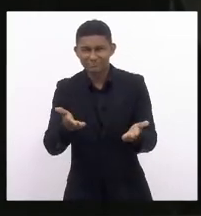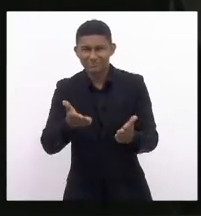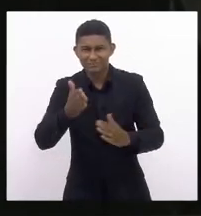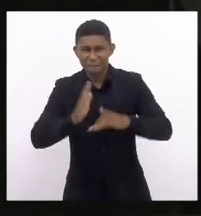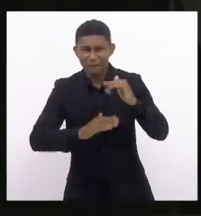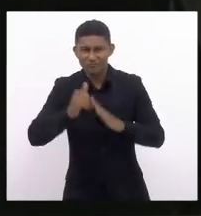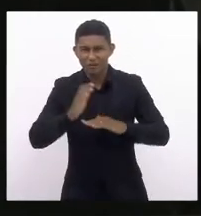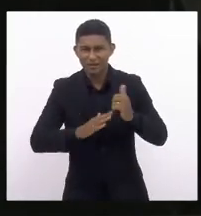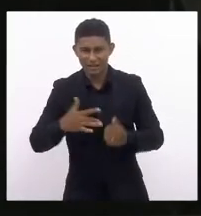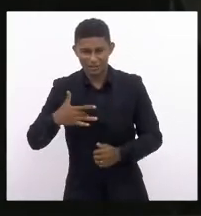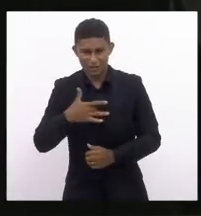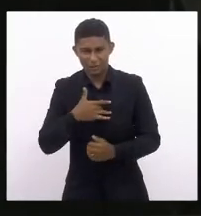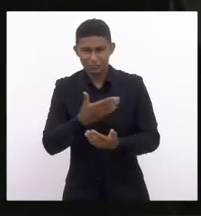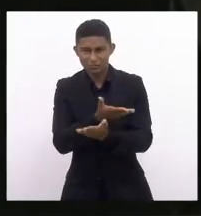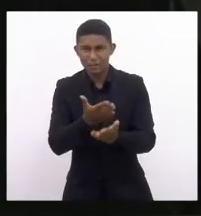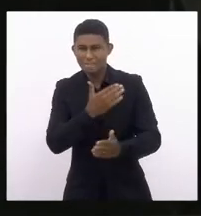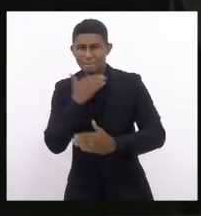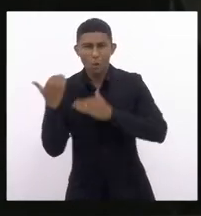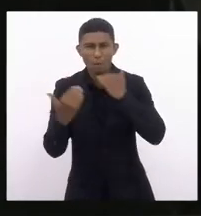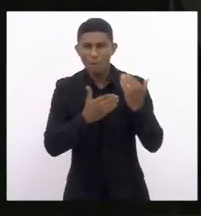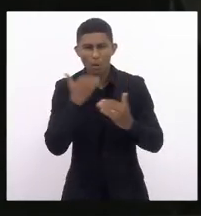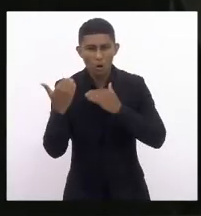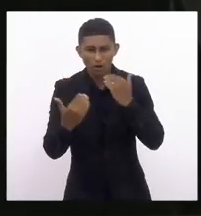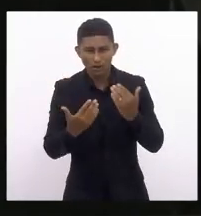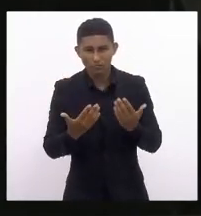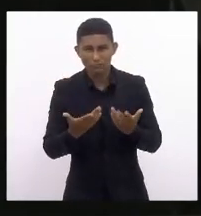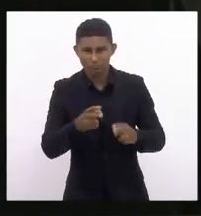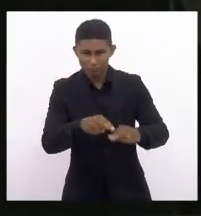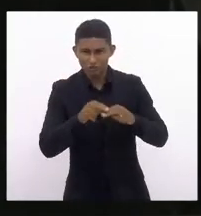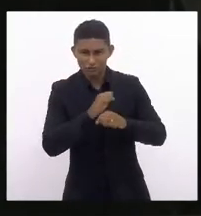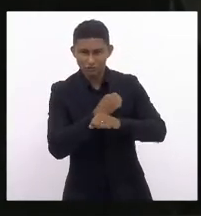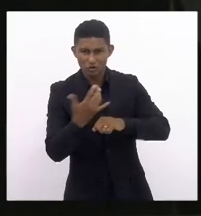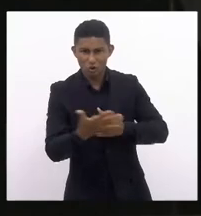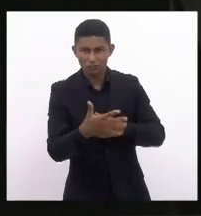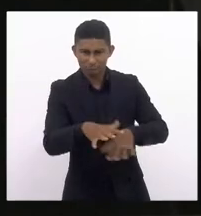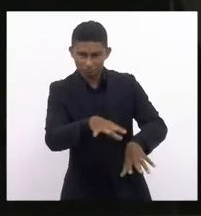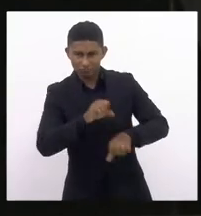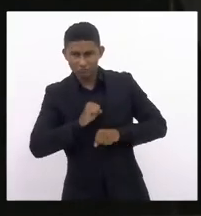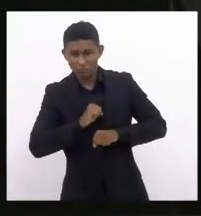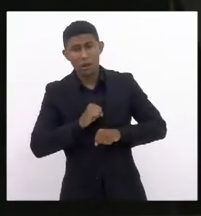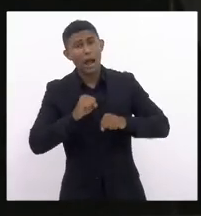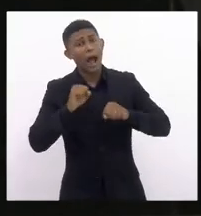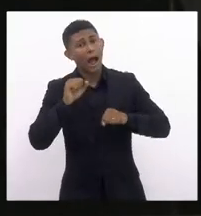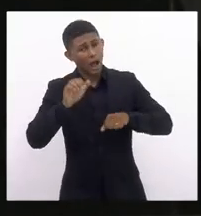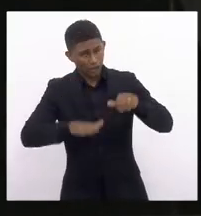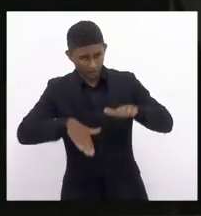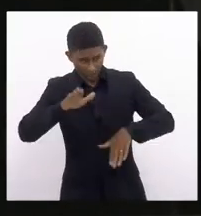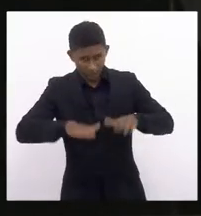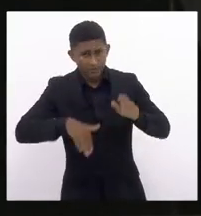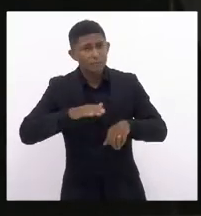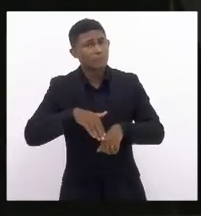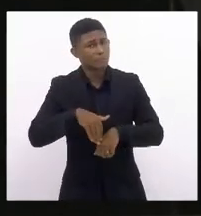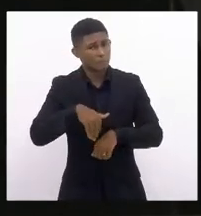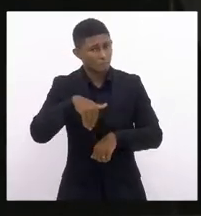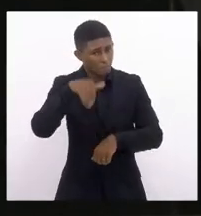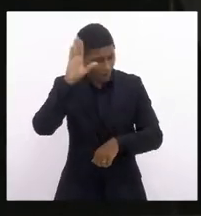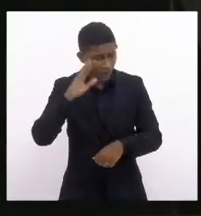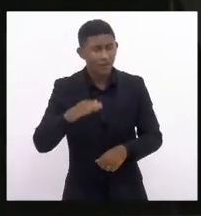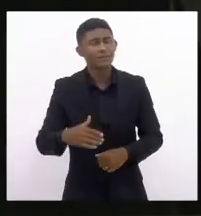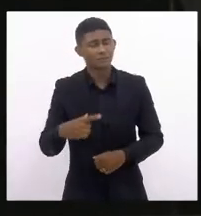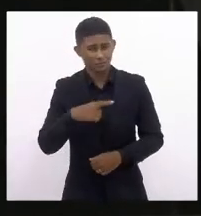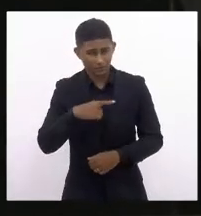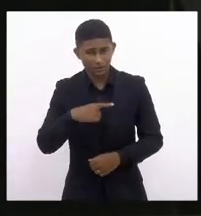como profissional de enfermagem, pode chegar a centenas, milhares, né? Então, nós